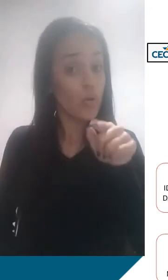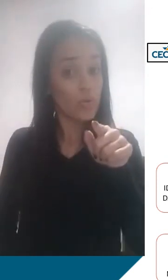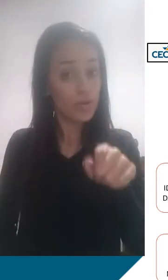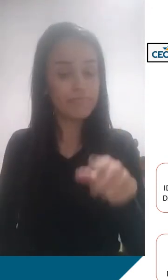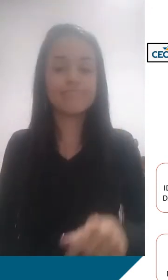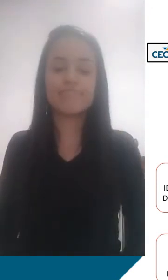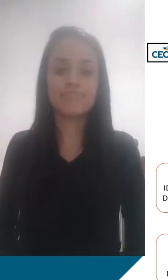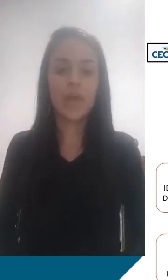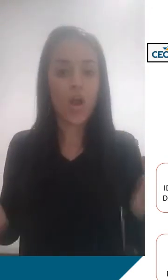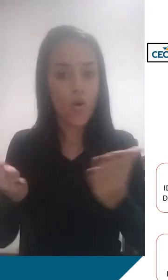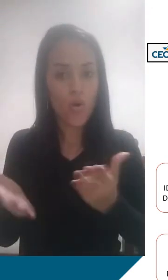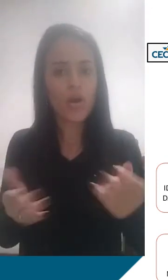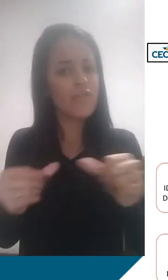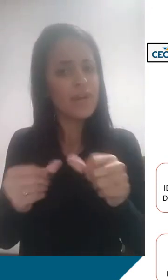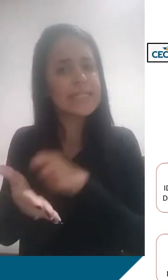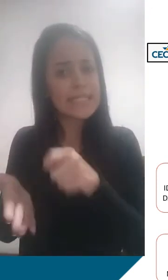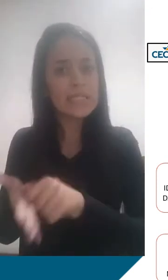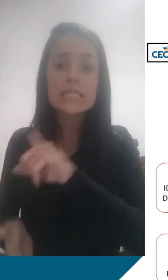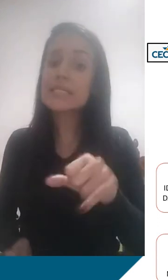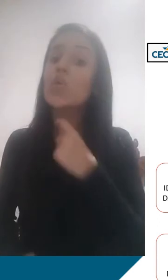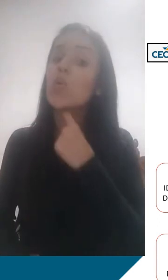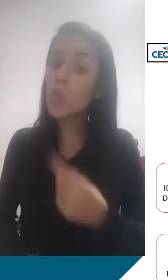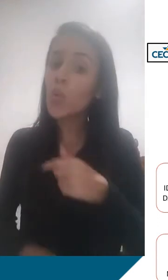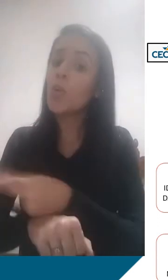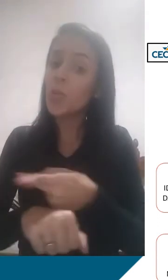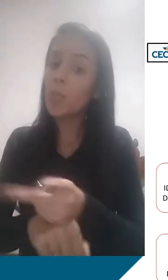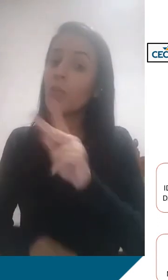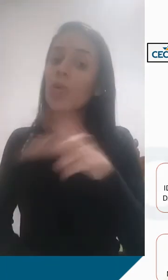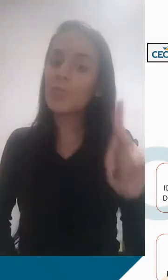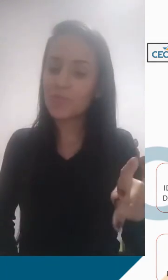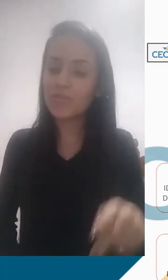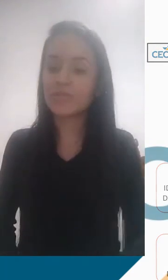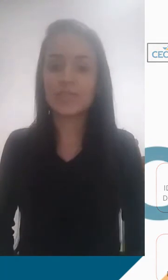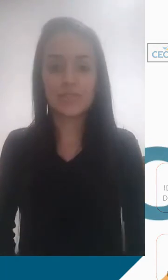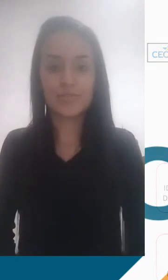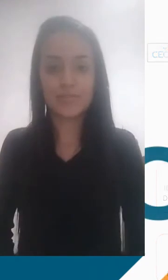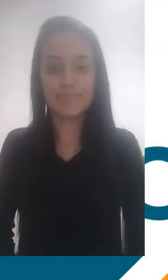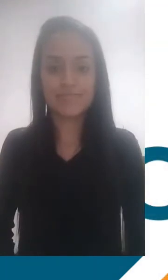dúvida procurem um mediador do seu polo. E até a próxima!